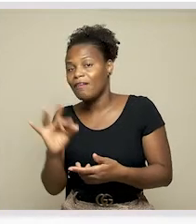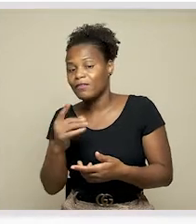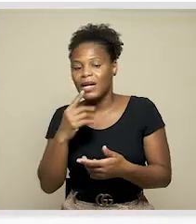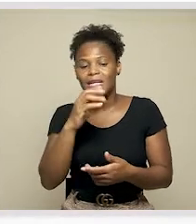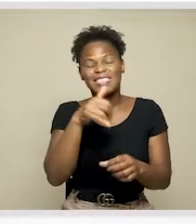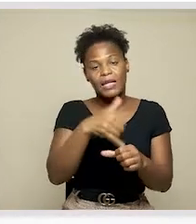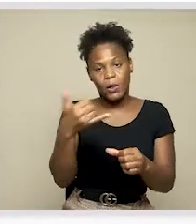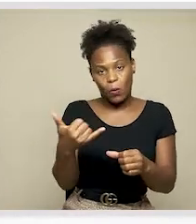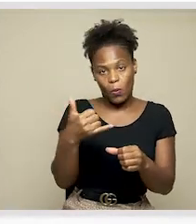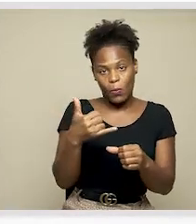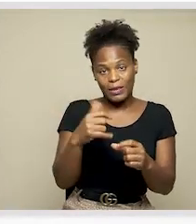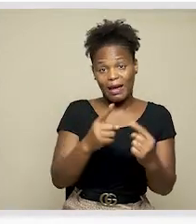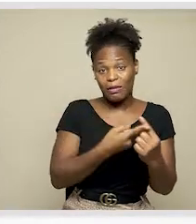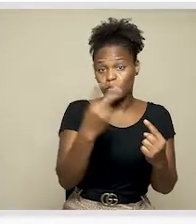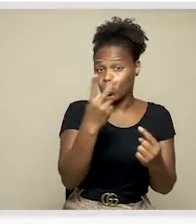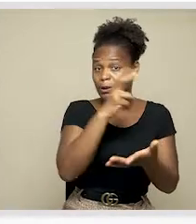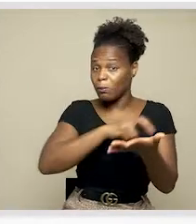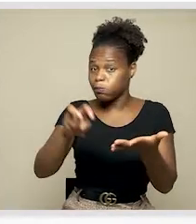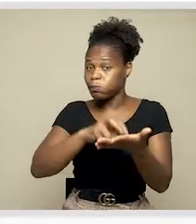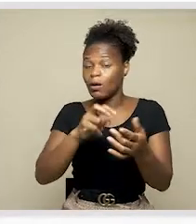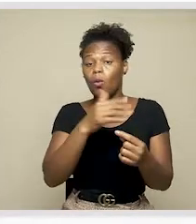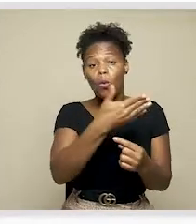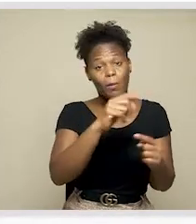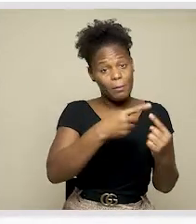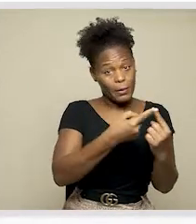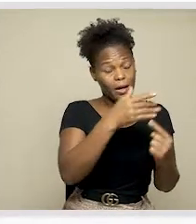Nicolau, houve duas edições, uma edição de